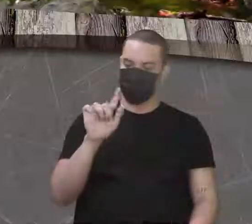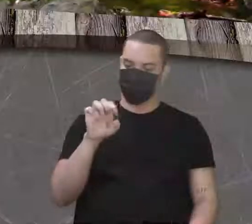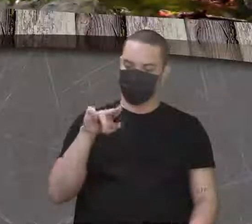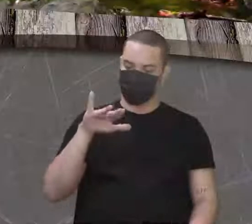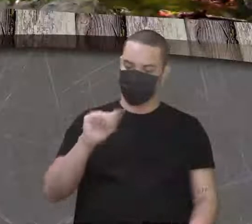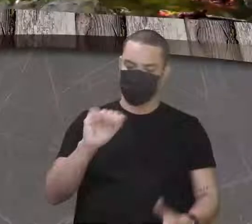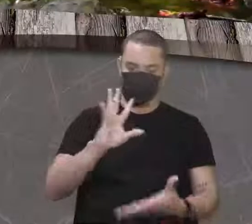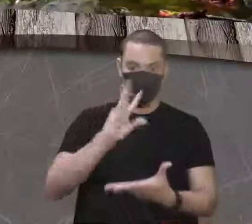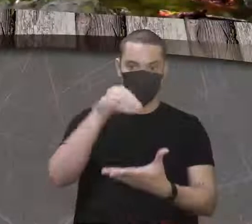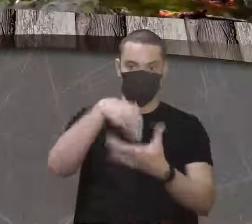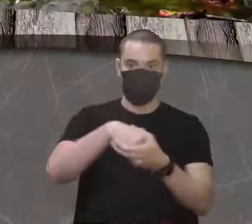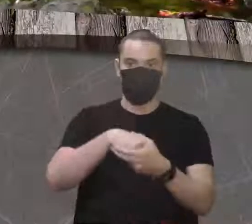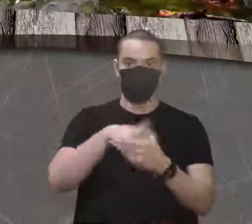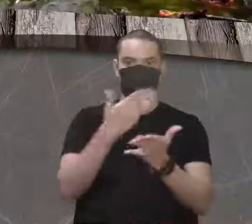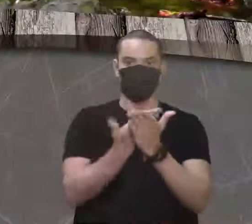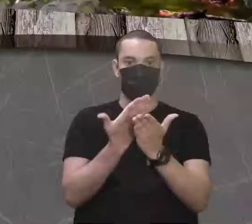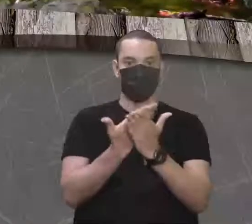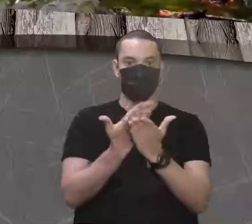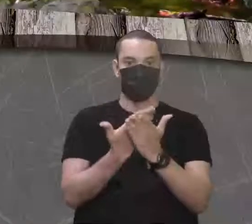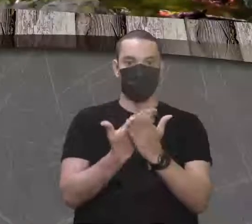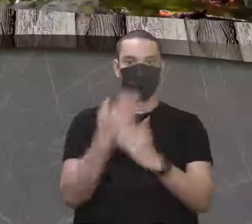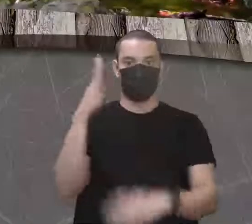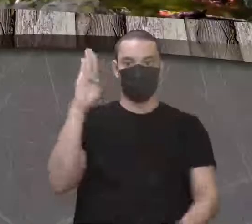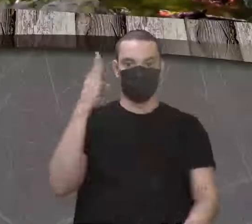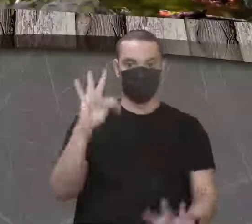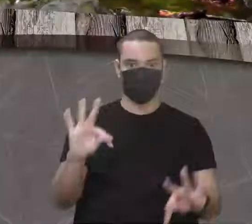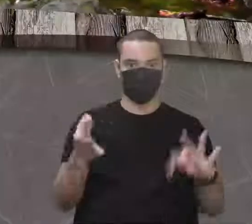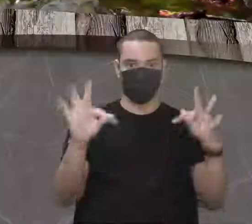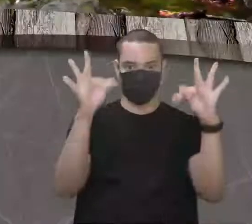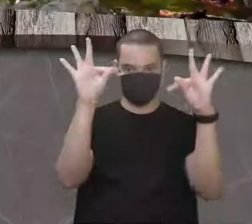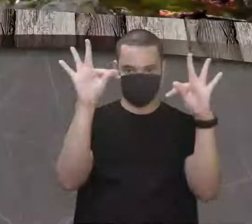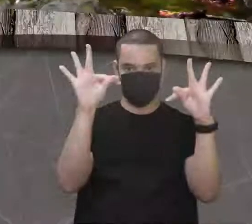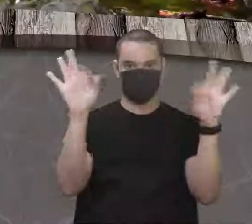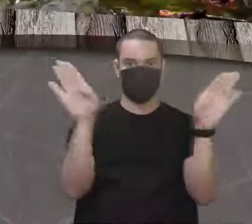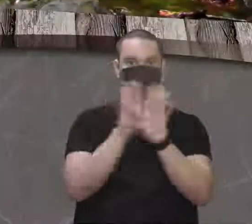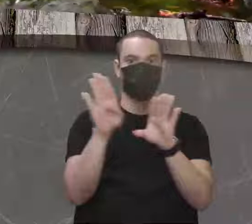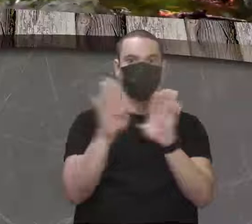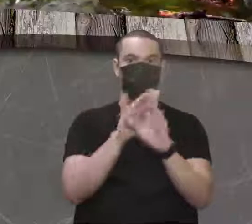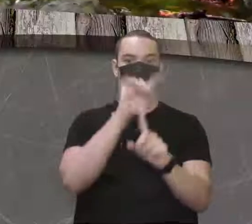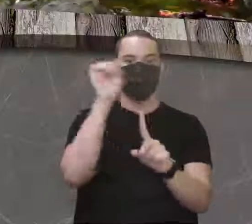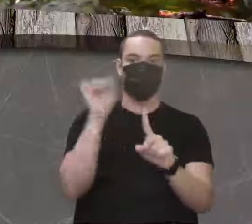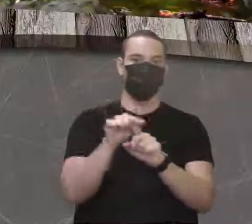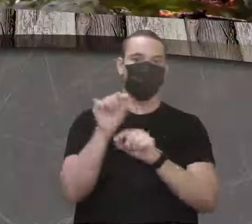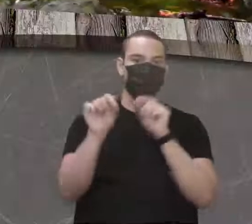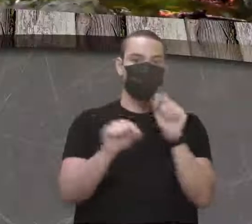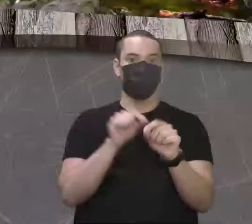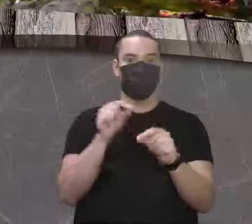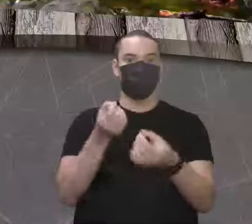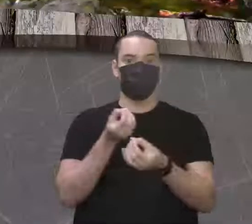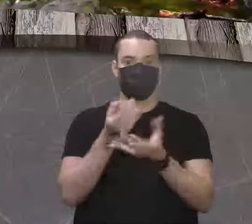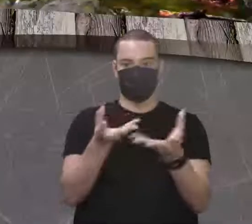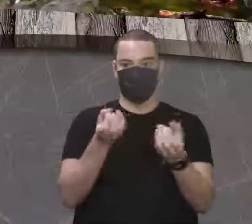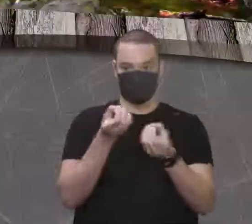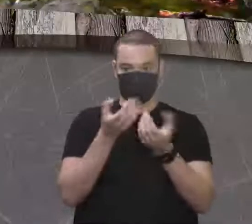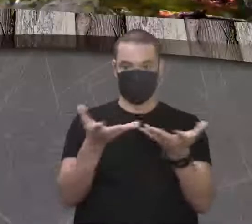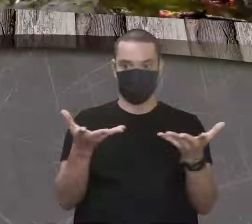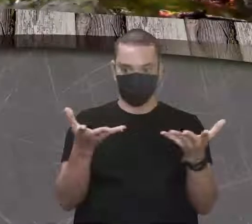tudo dentro do estudo da biotecnologia, que fixa a sua informação